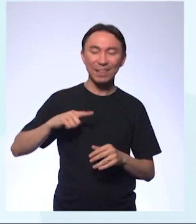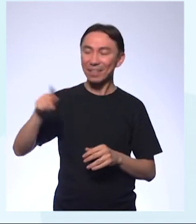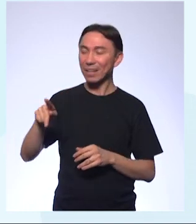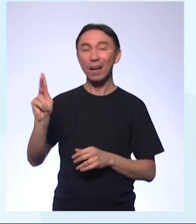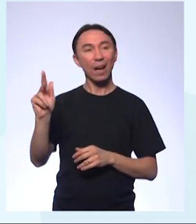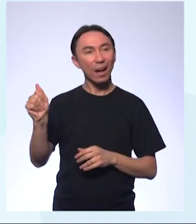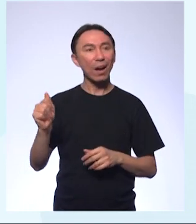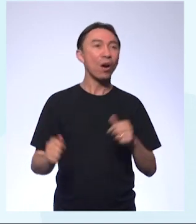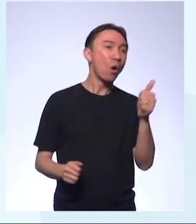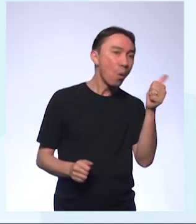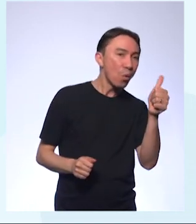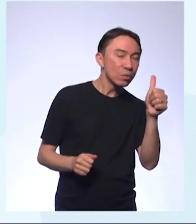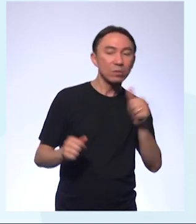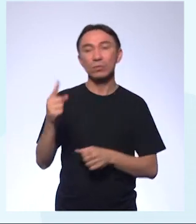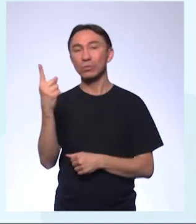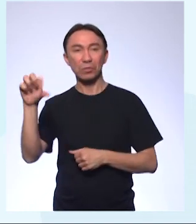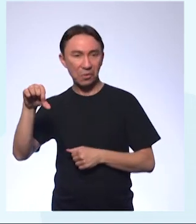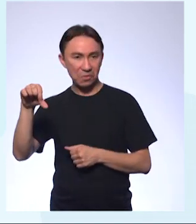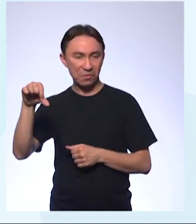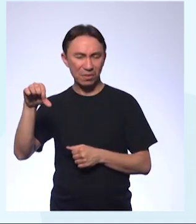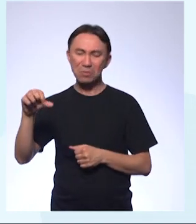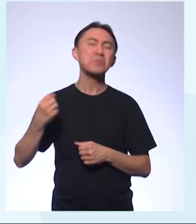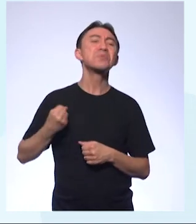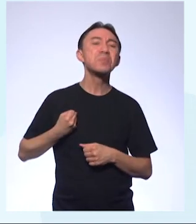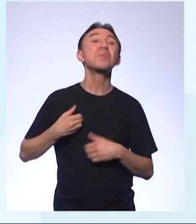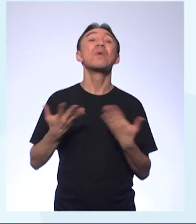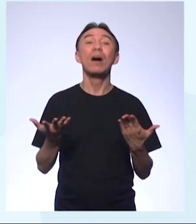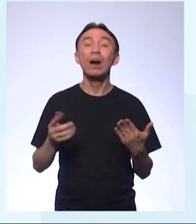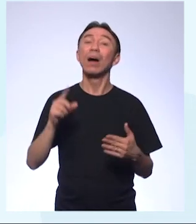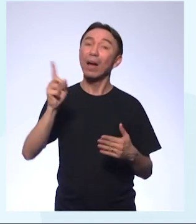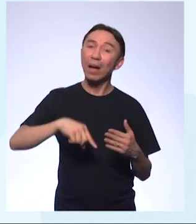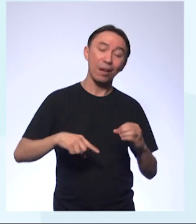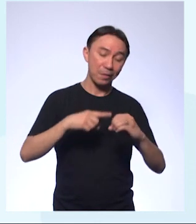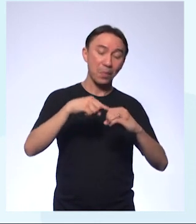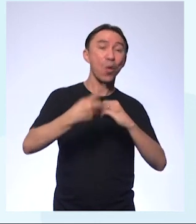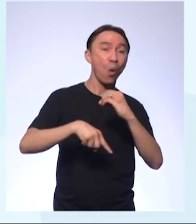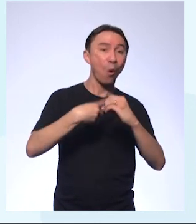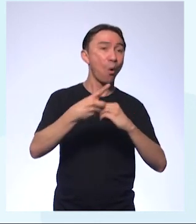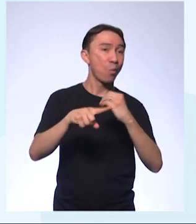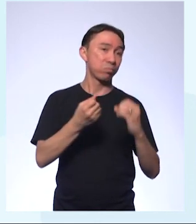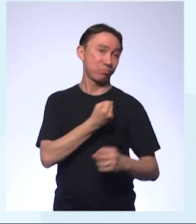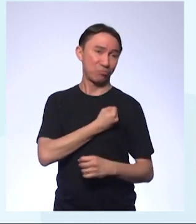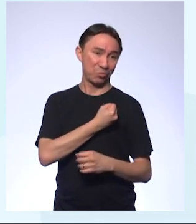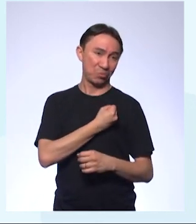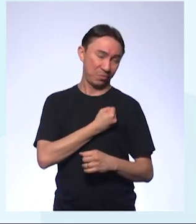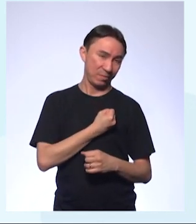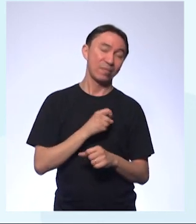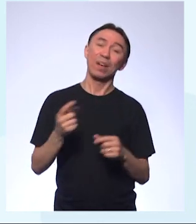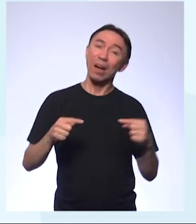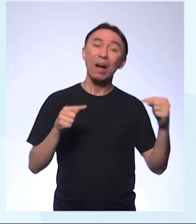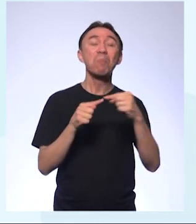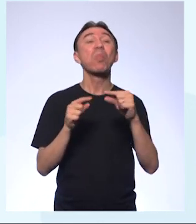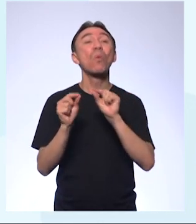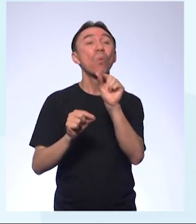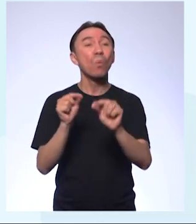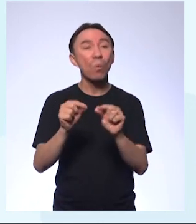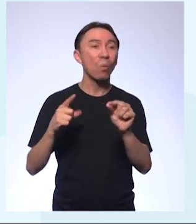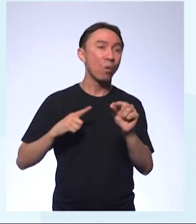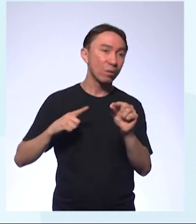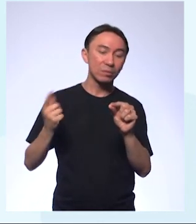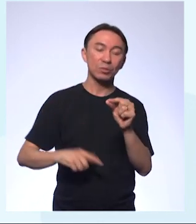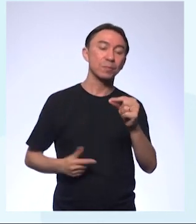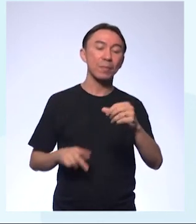para representar o sódio, o elemento Na, e o potássio, que é o elemento K. Na frente do sódio tem o